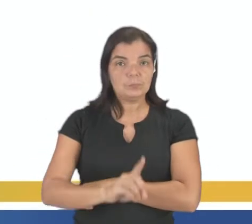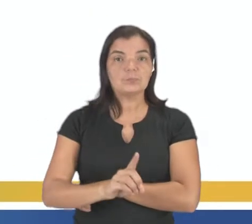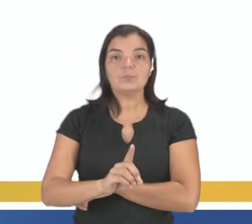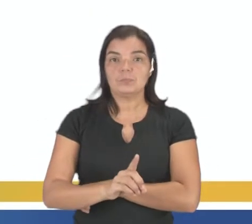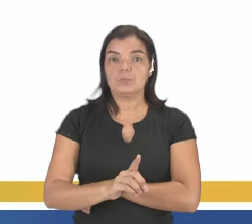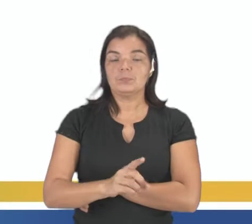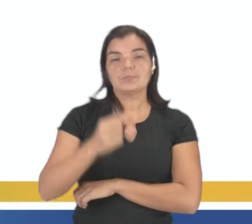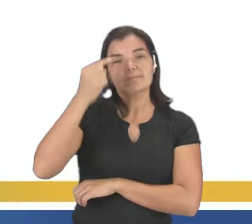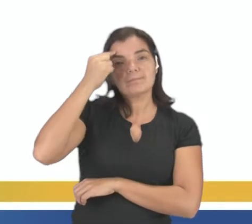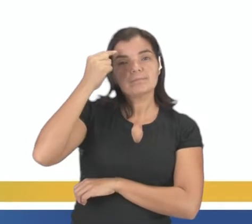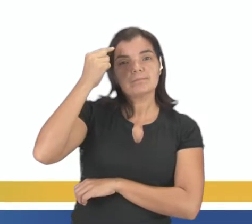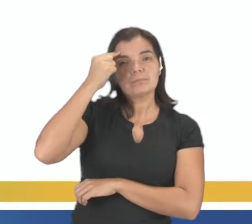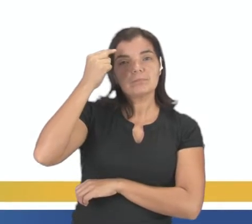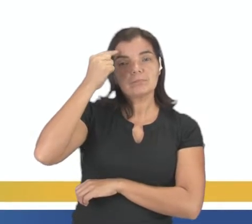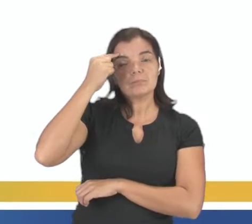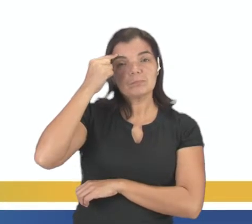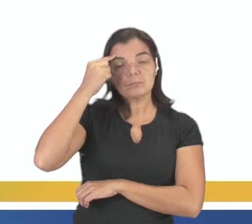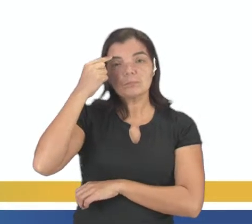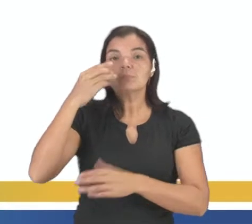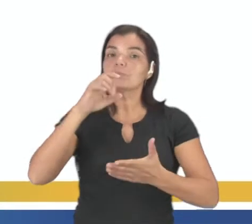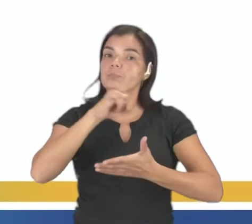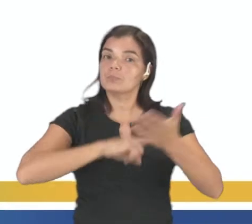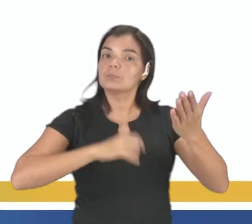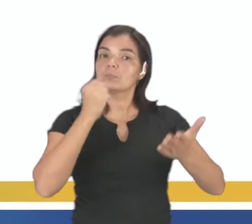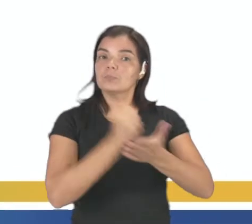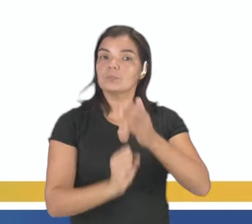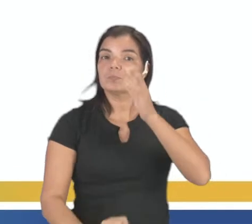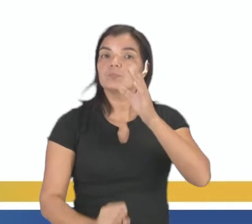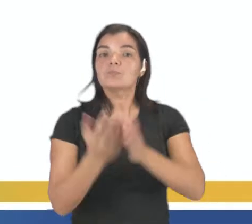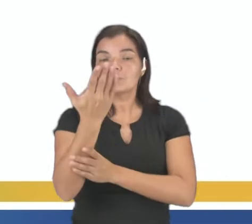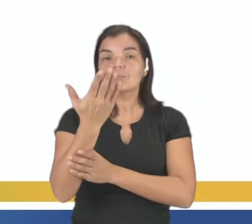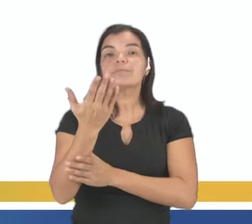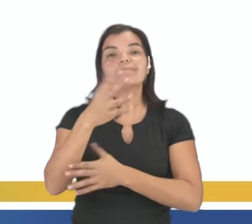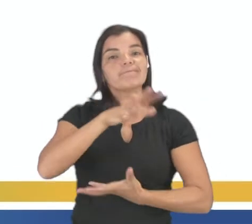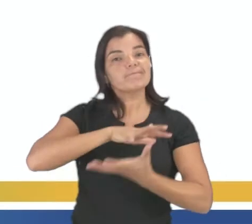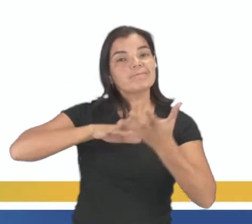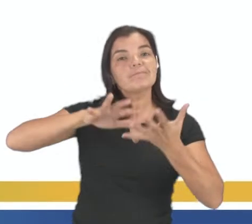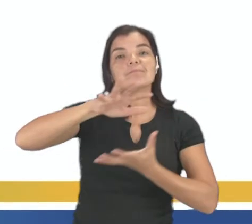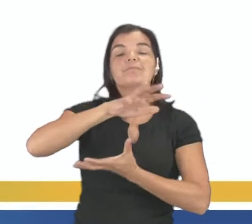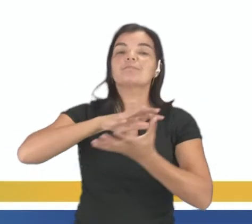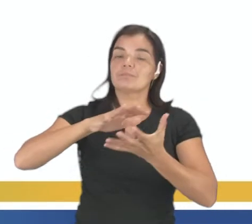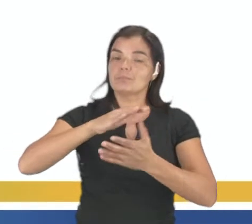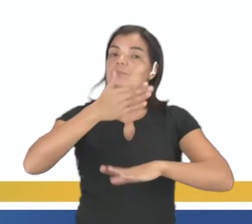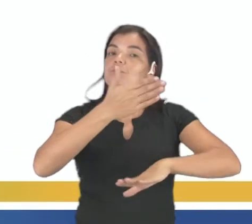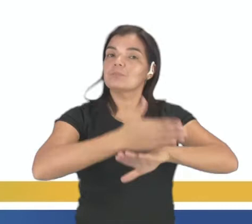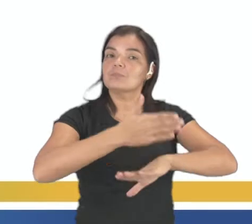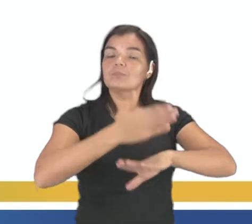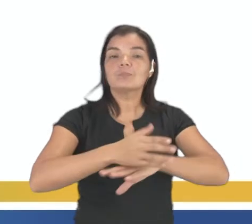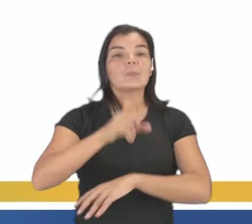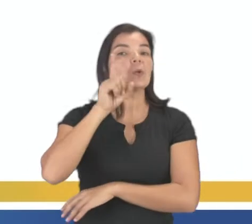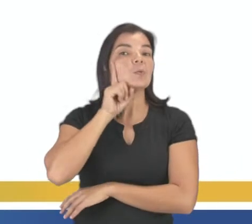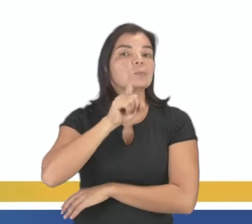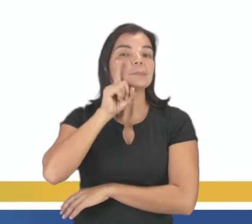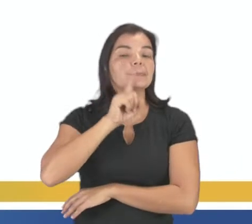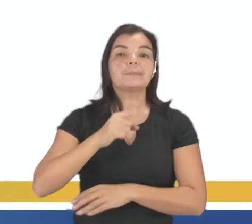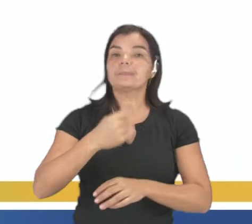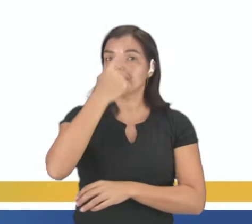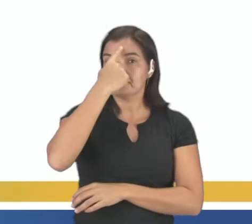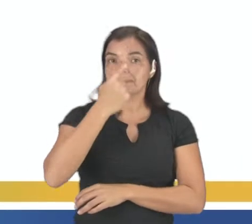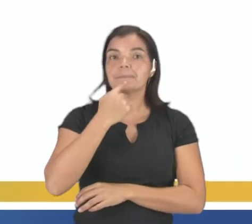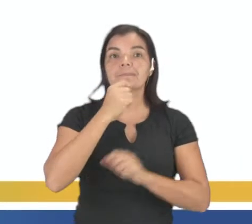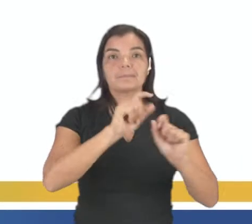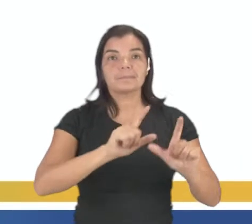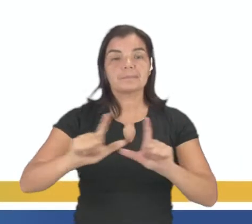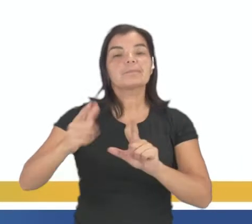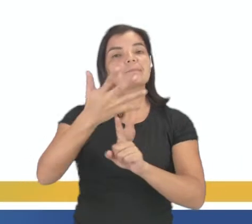né, pensado pelos contratualistas, ele deu origem às grandes revoluções modernas, a Revolução Americana. E aí mais uma vez essa